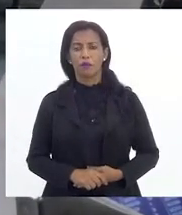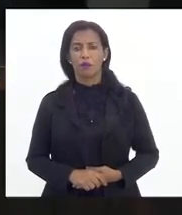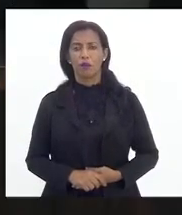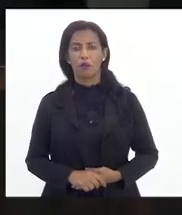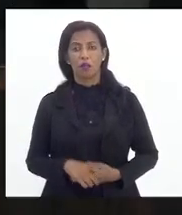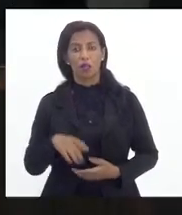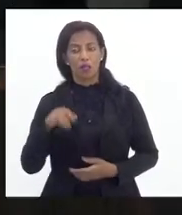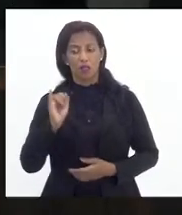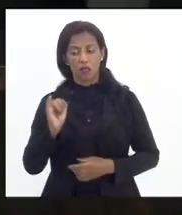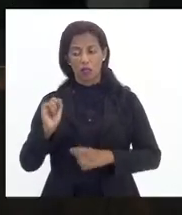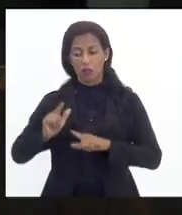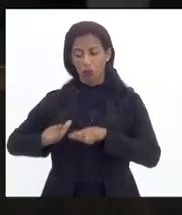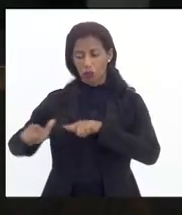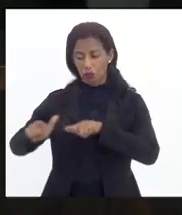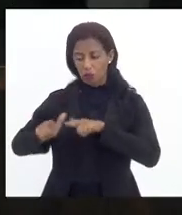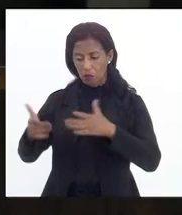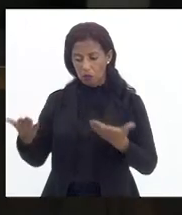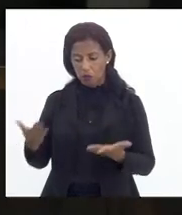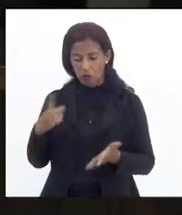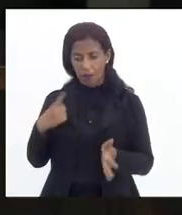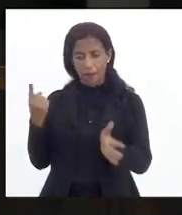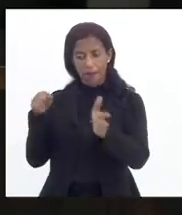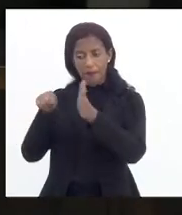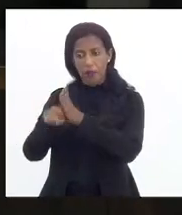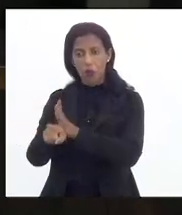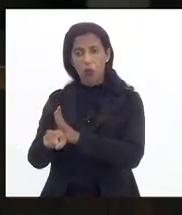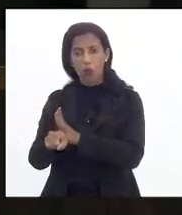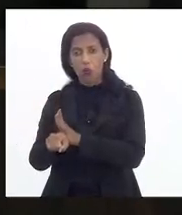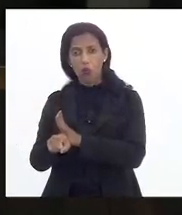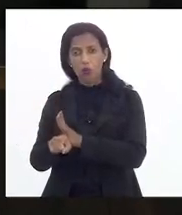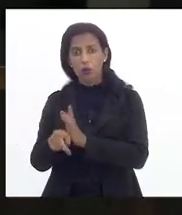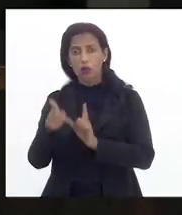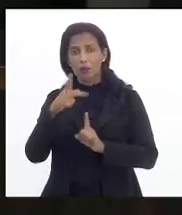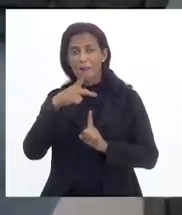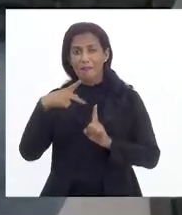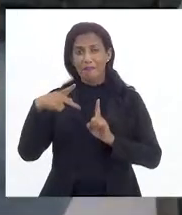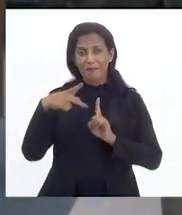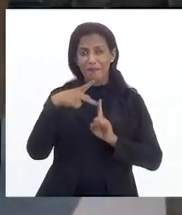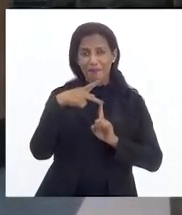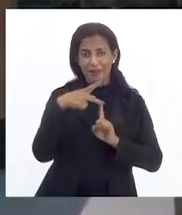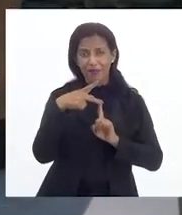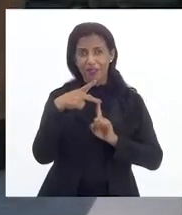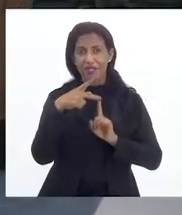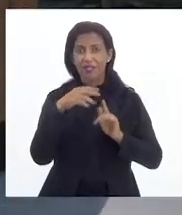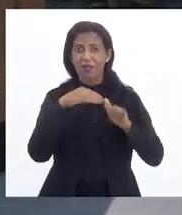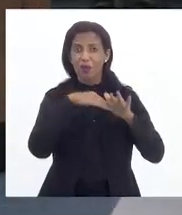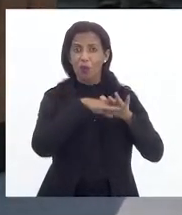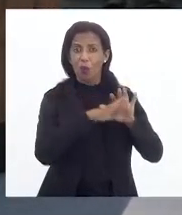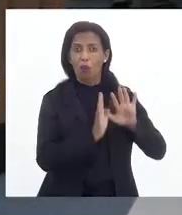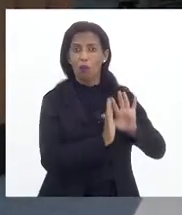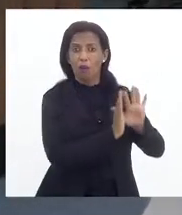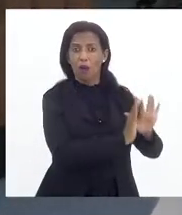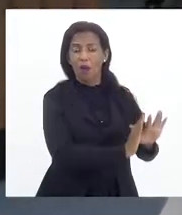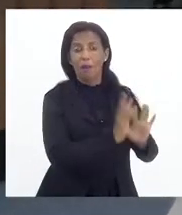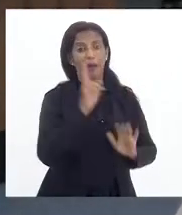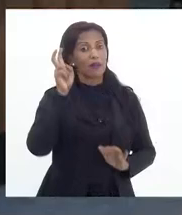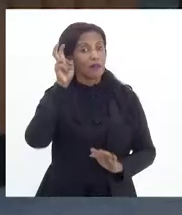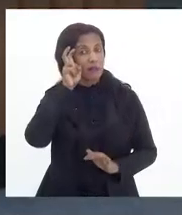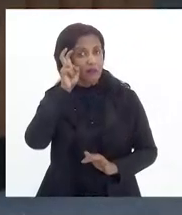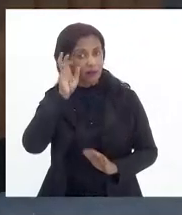você se o servidor hoje tiver alguma pergunta sobre a questão previdenciária ela seja reservada é pública de